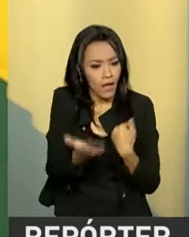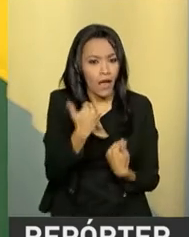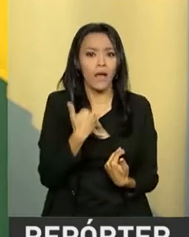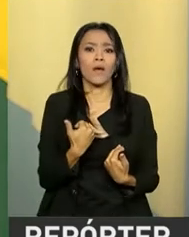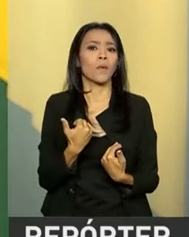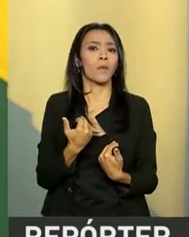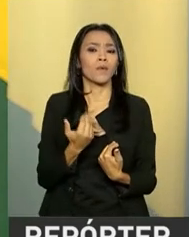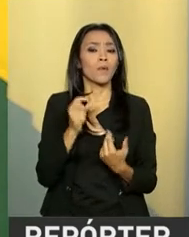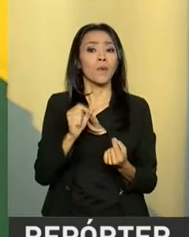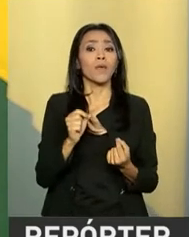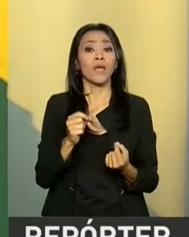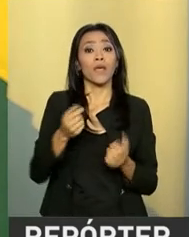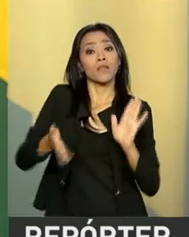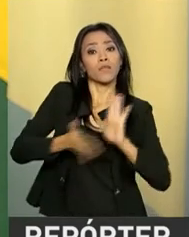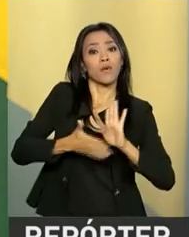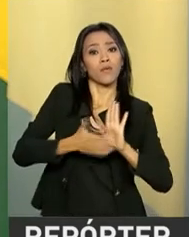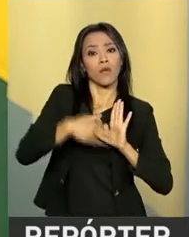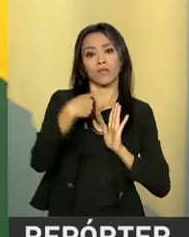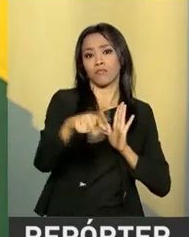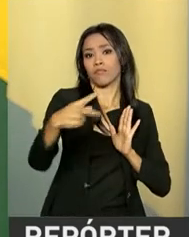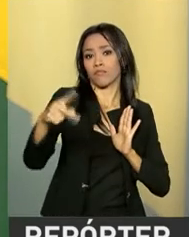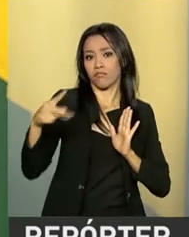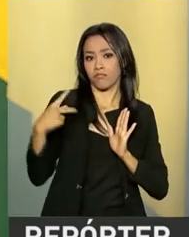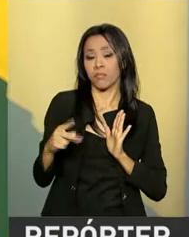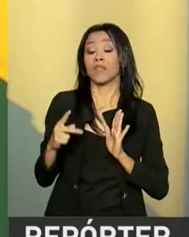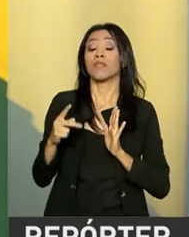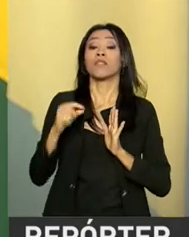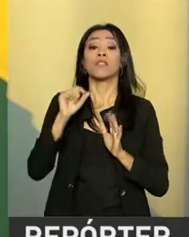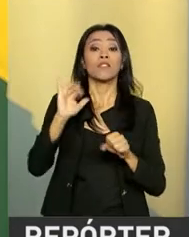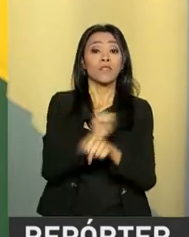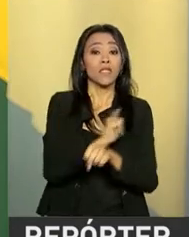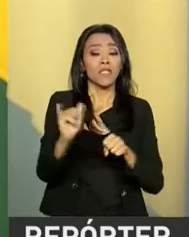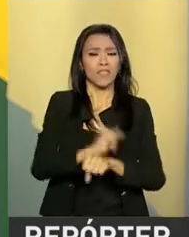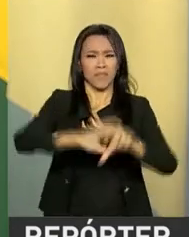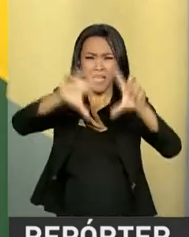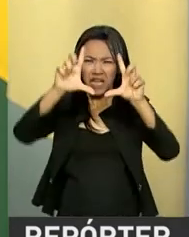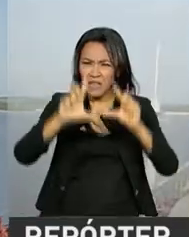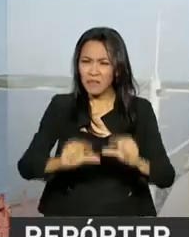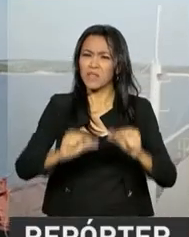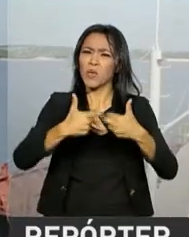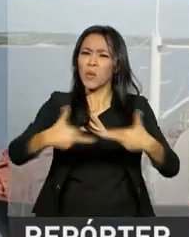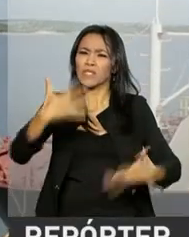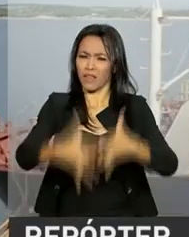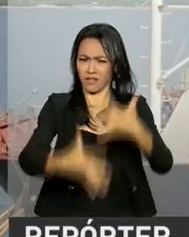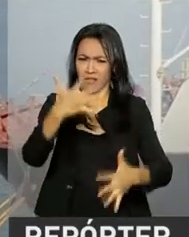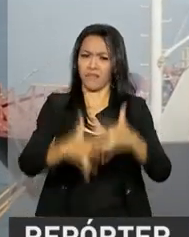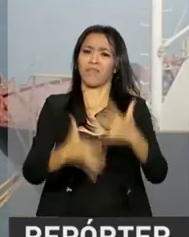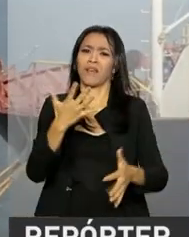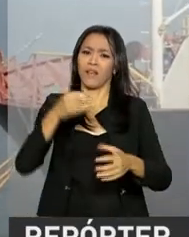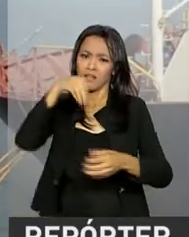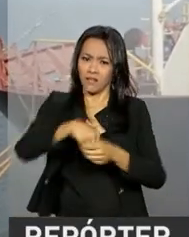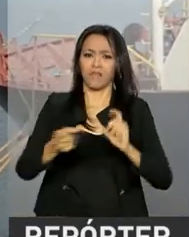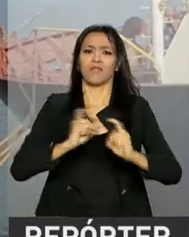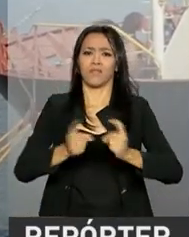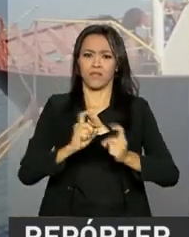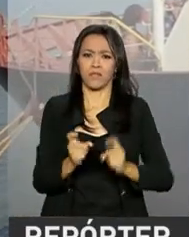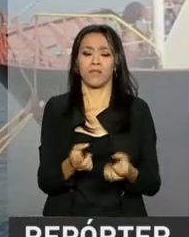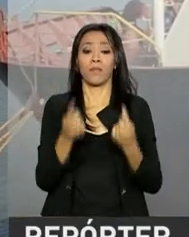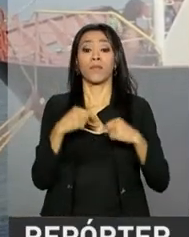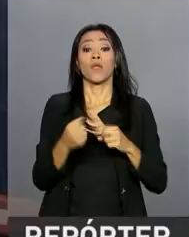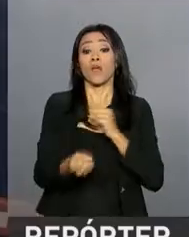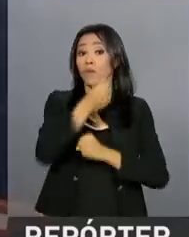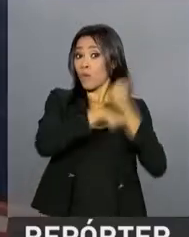República as medidas desburocratizantes nos vários ministérios. Só no ano passado, as vendas para o